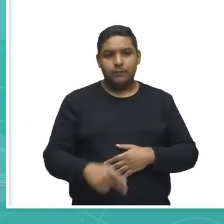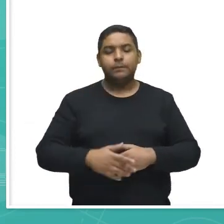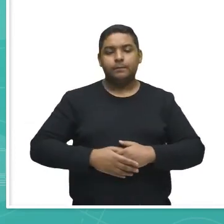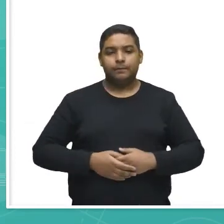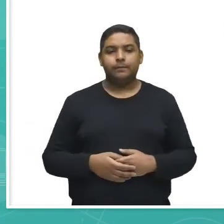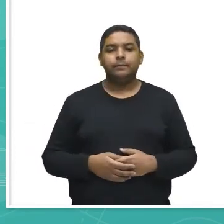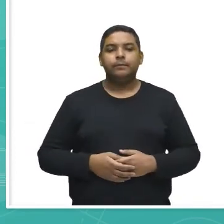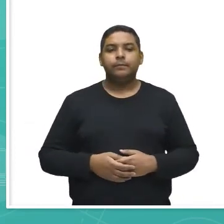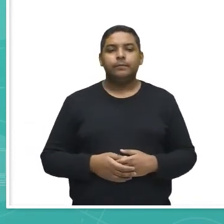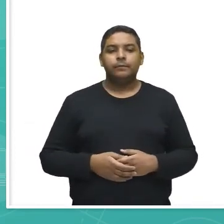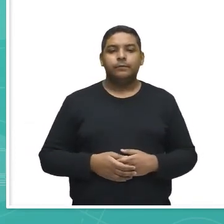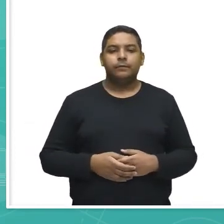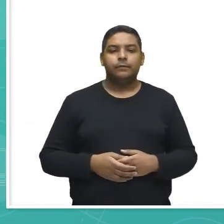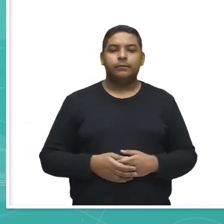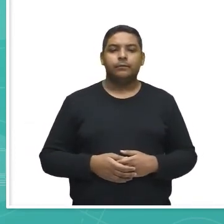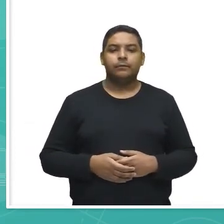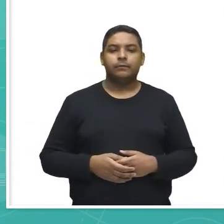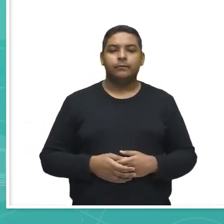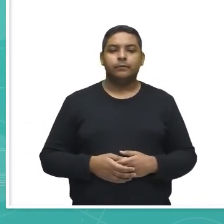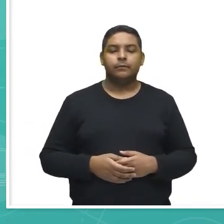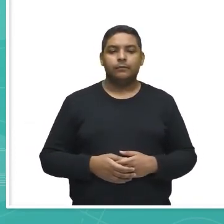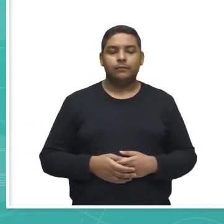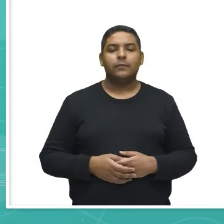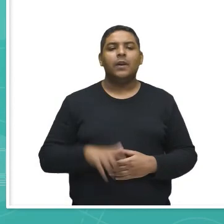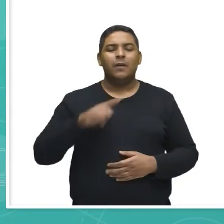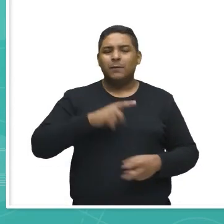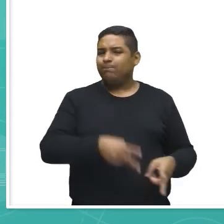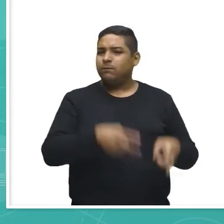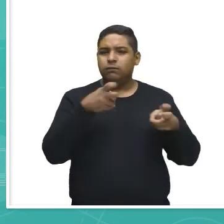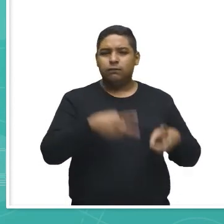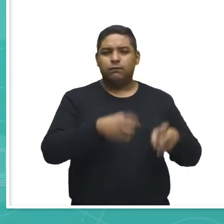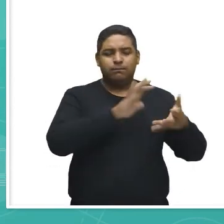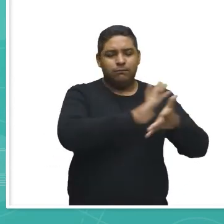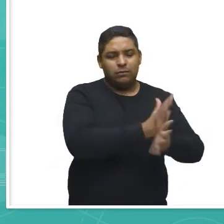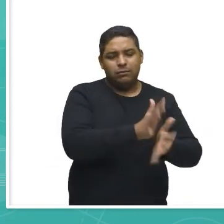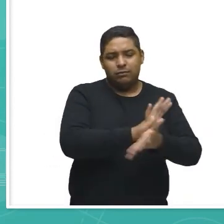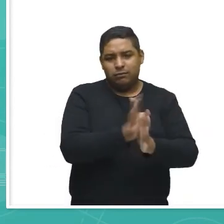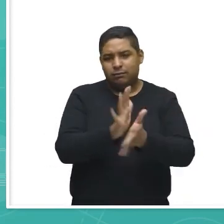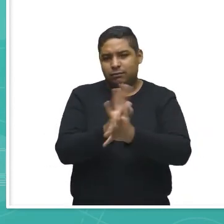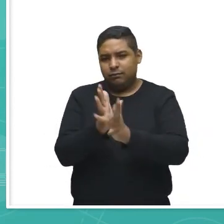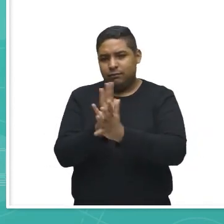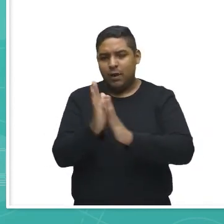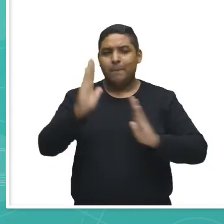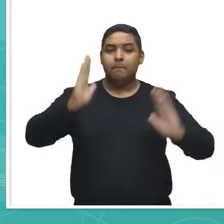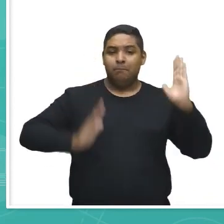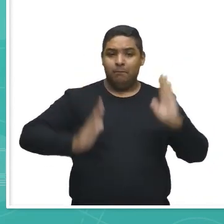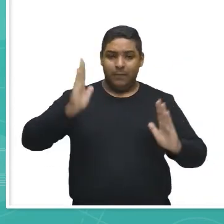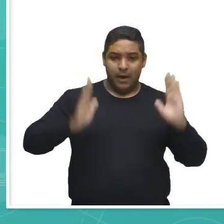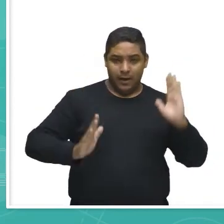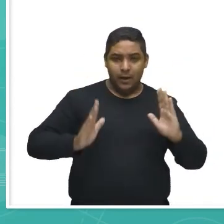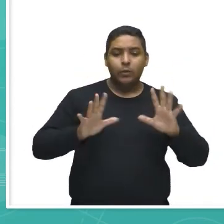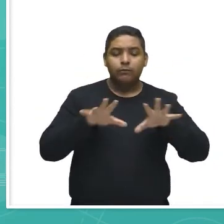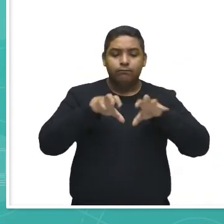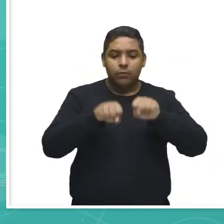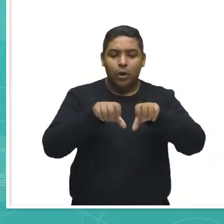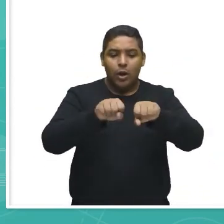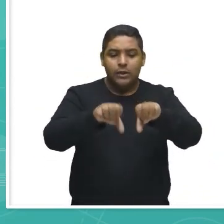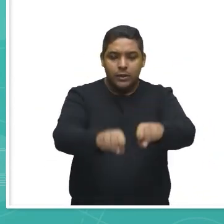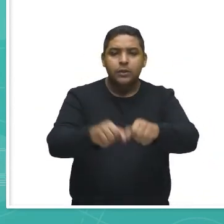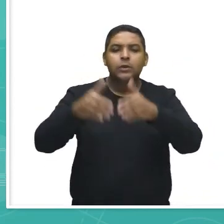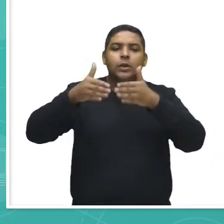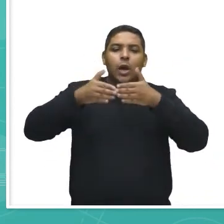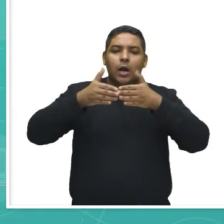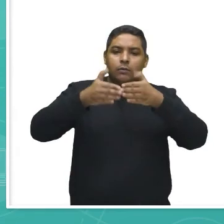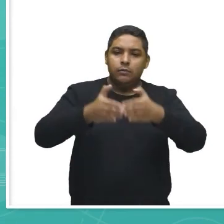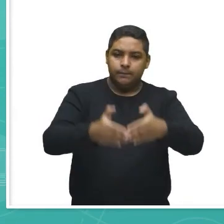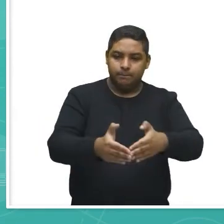áreas que foram bastante exploradas no período aí dessa colonização, das grandes navegações. Então, vamos